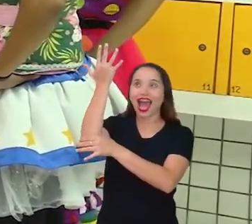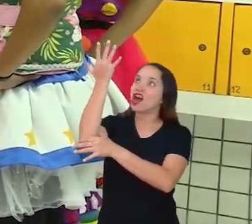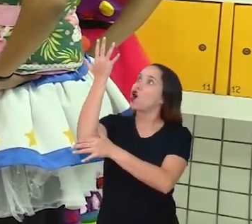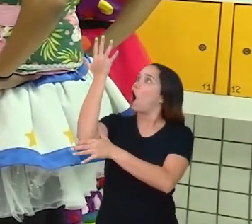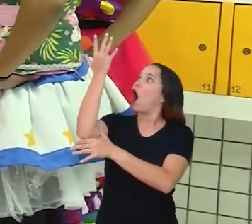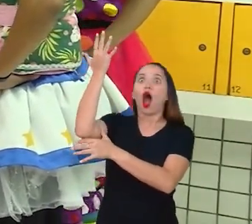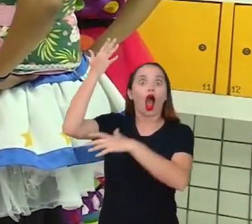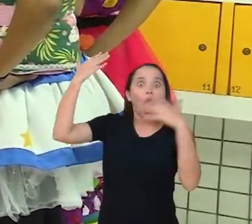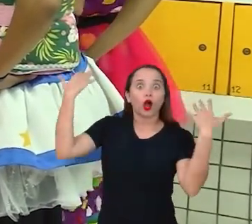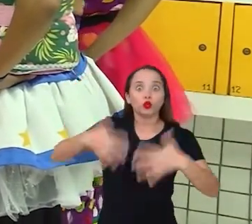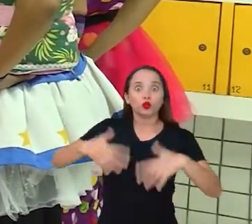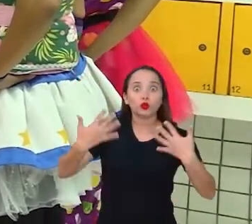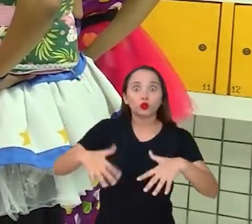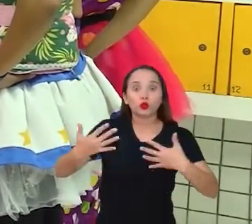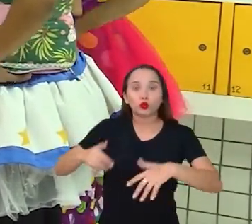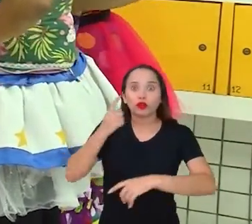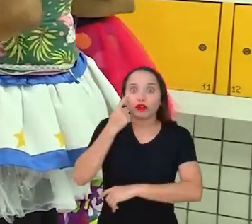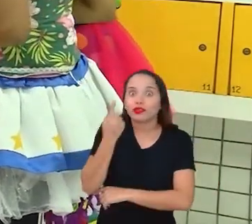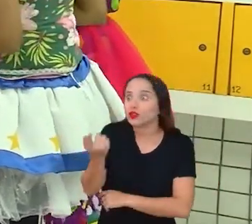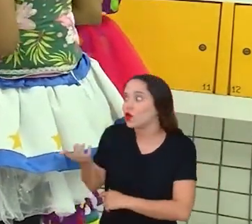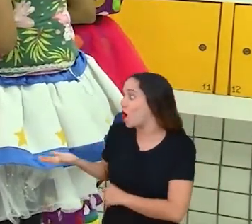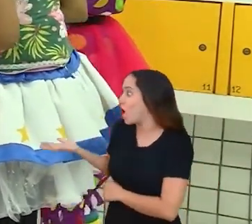crescer e ficar assim